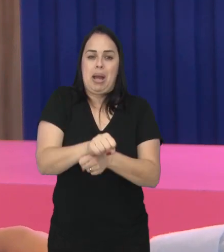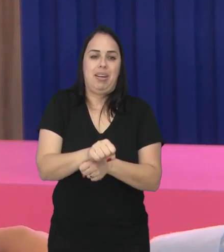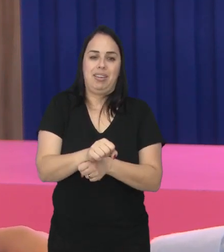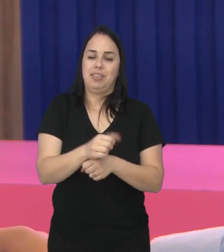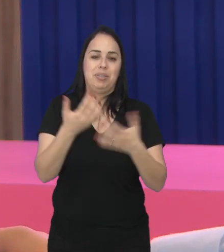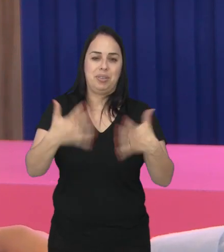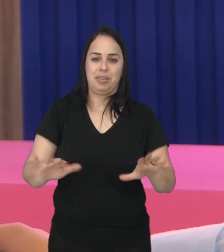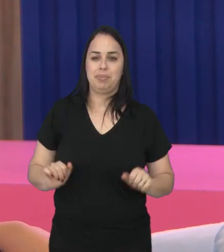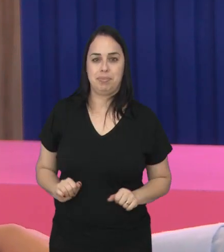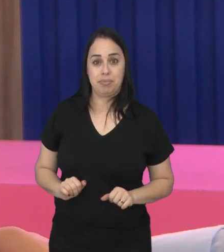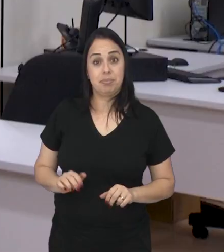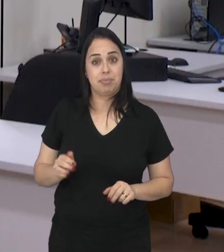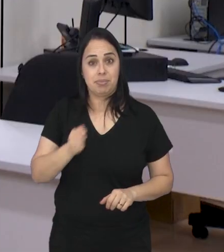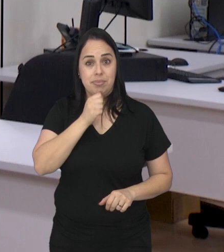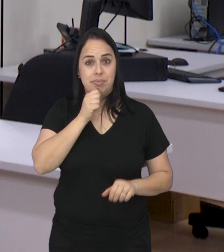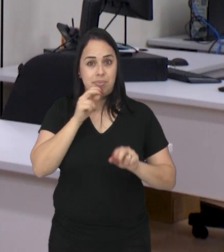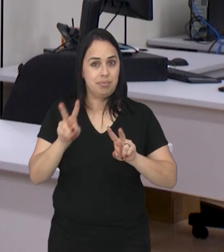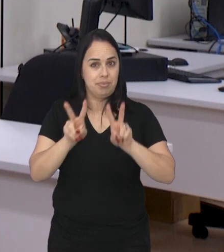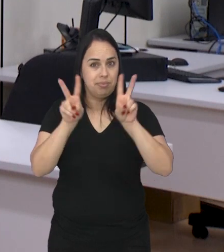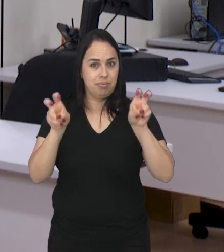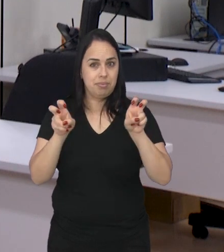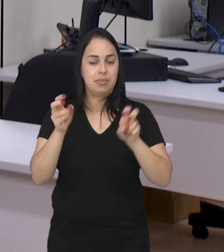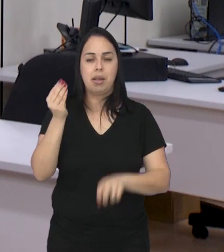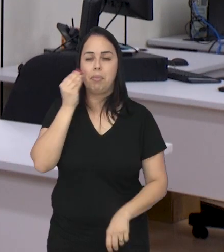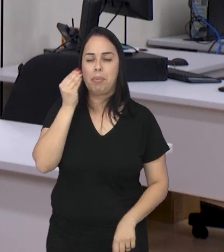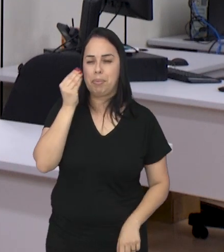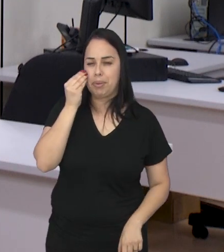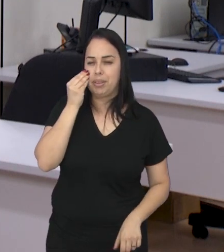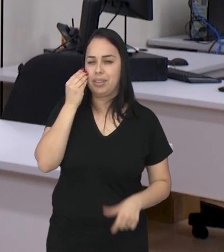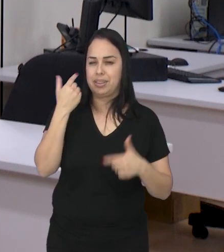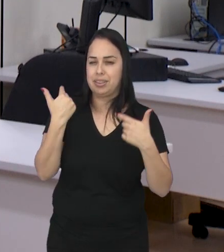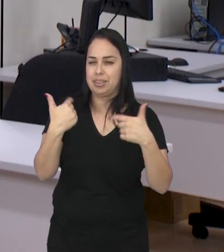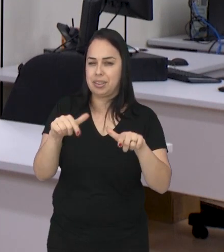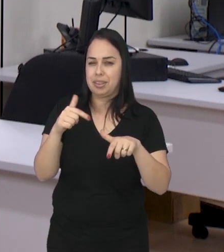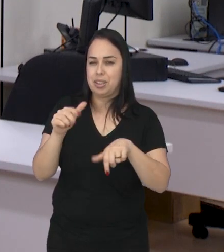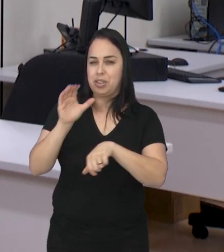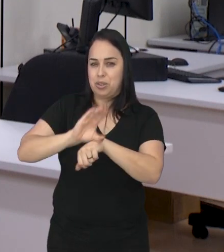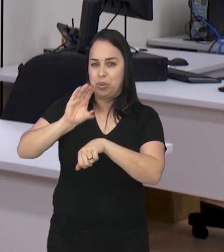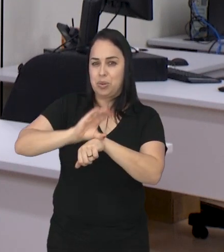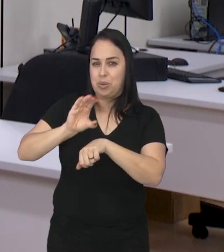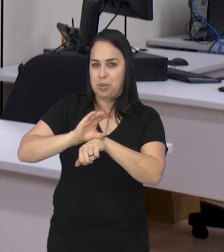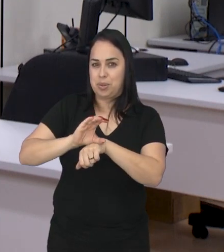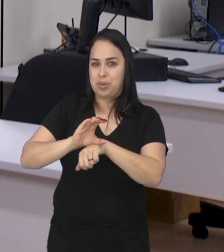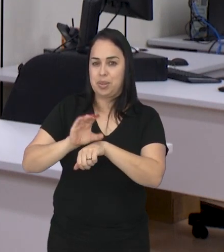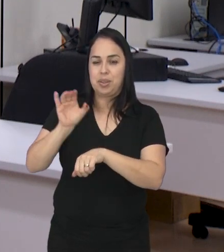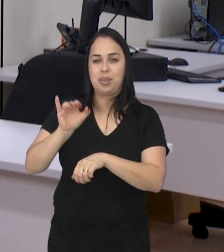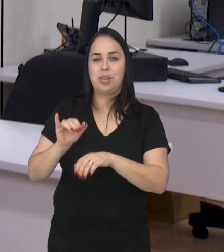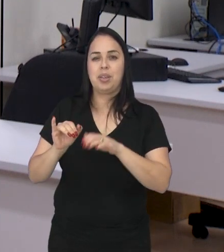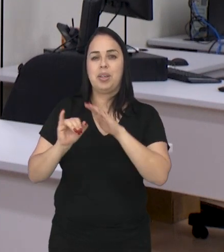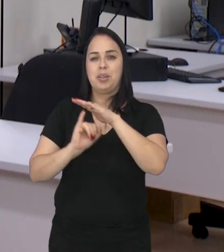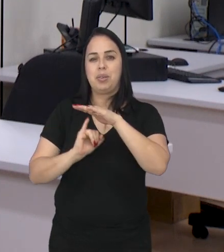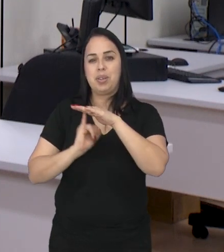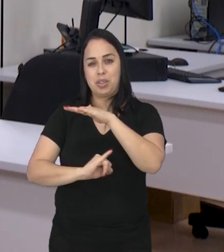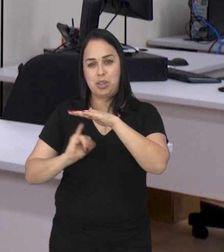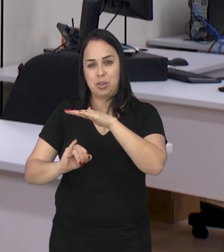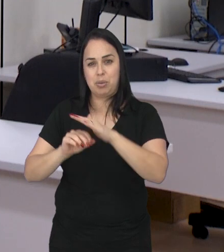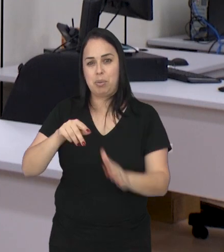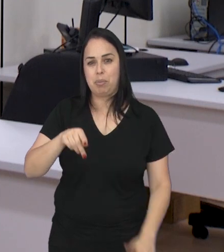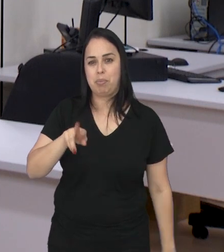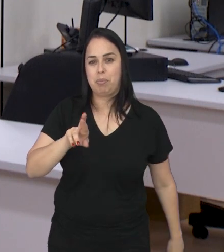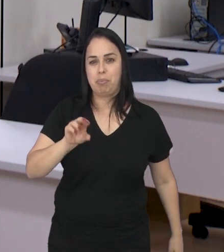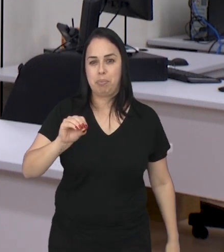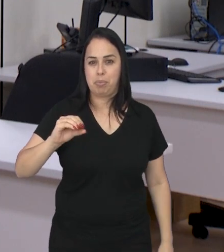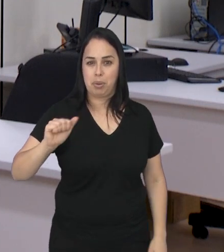a gente não quer parar né e ainda sobre emprego vários jovens têm oportunidade viu de capacitação profissional no Instituto